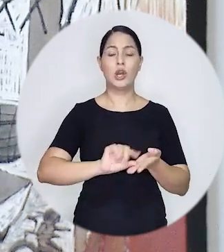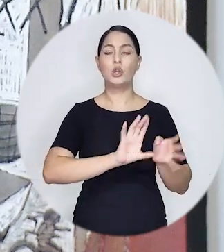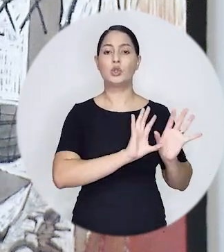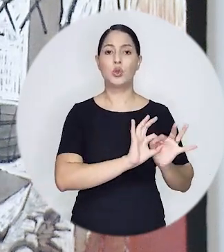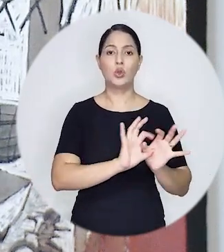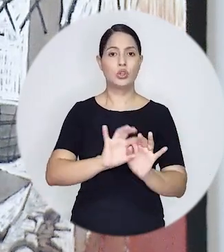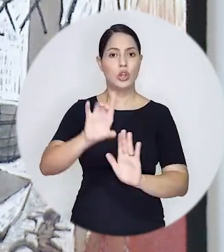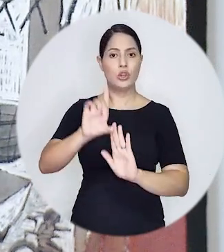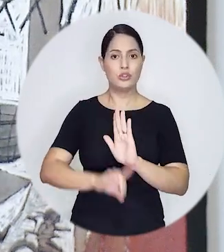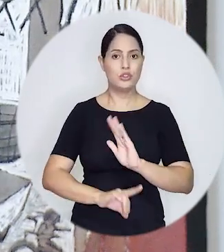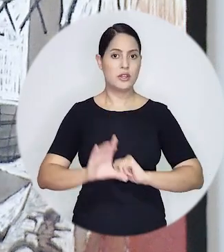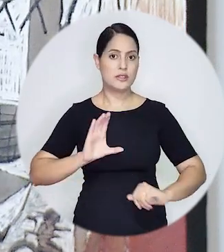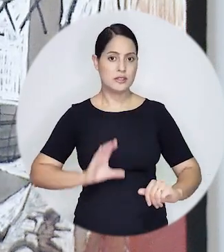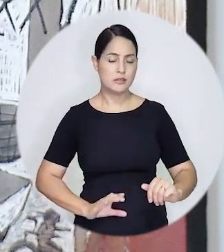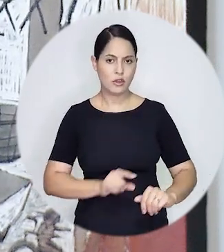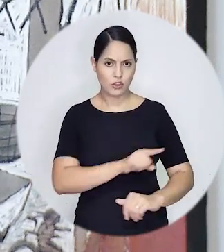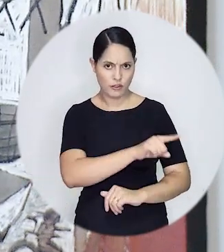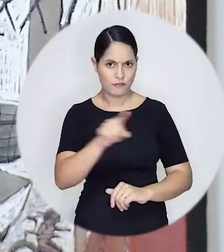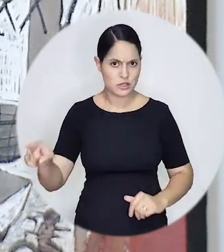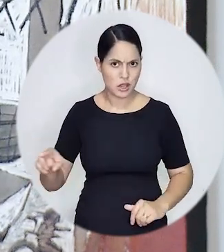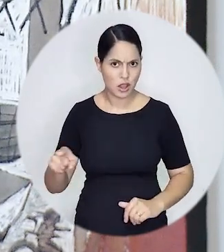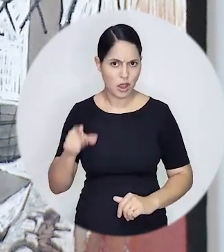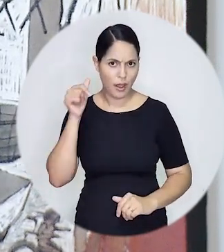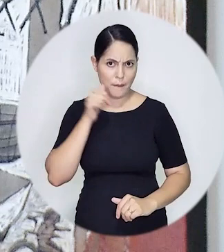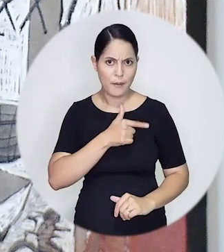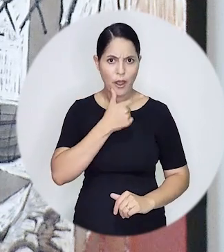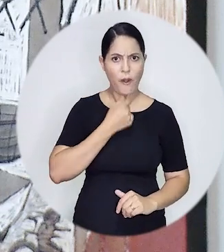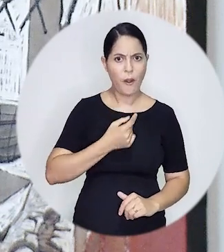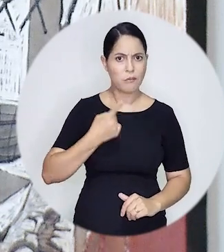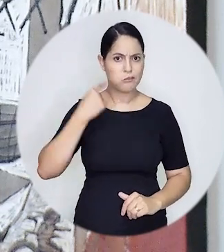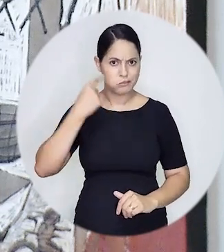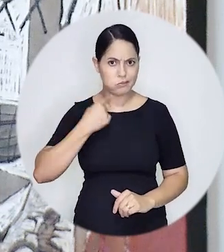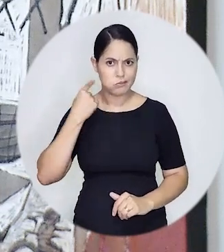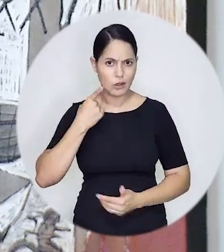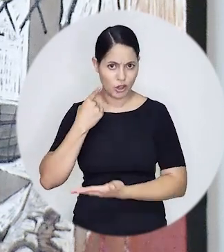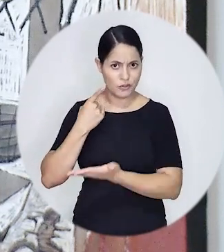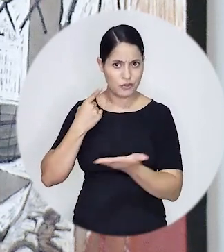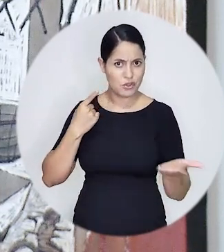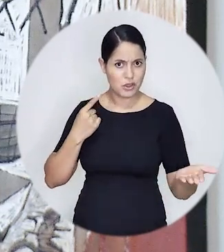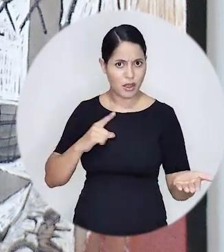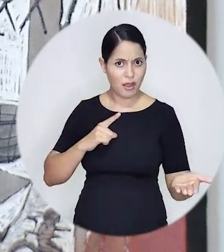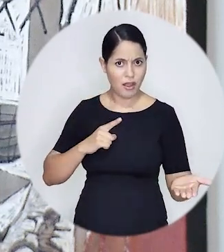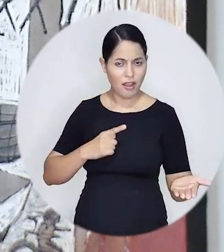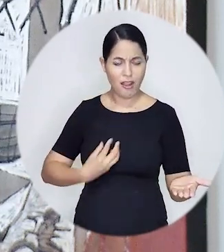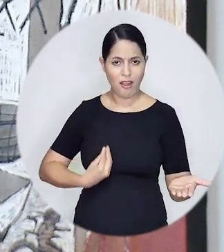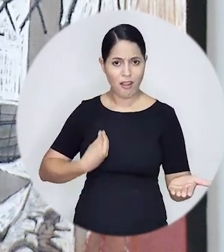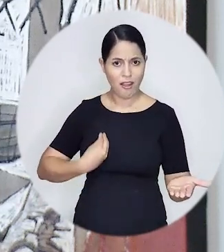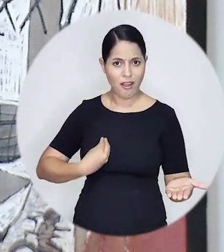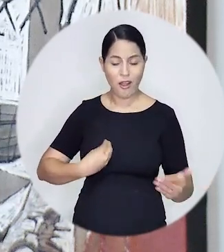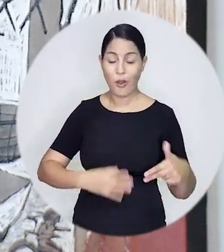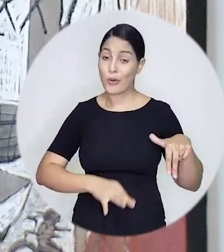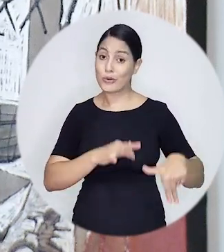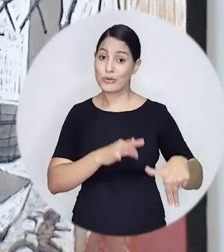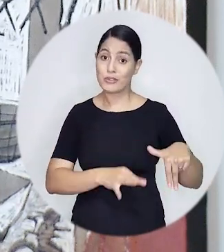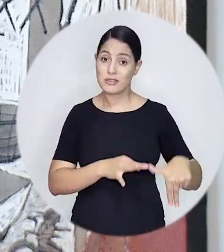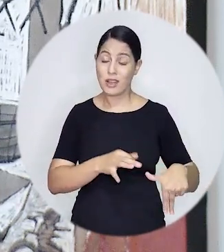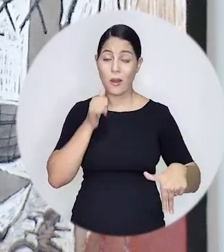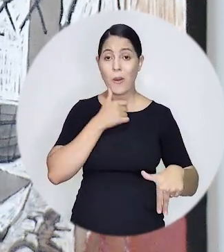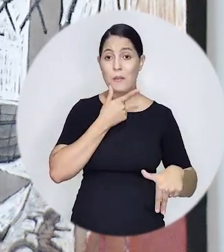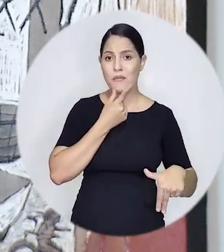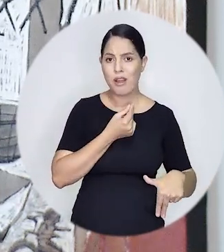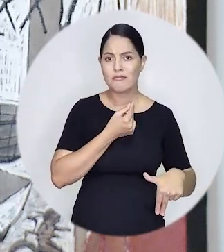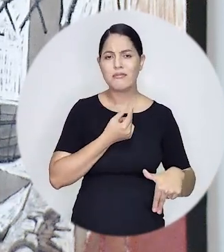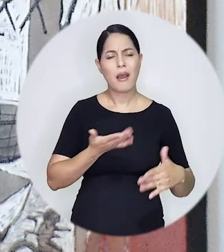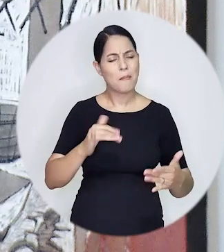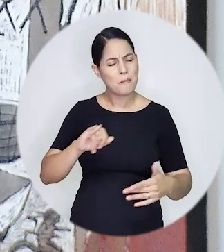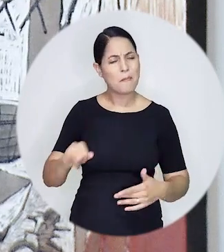aplicação e interpretação do direito civil. Então, se você é advogado, advogada ou magistrado e magistrada, não percam tempo. As